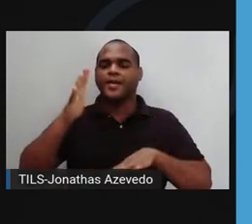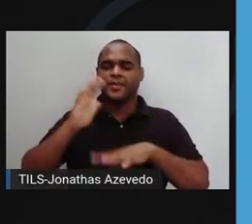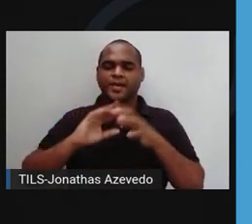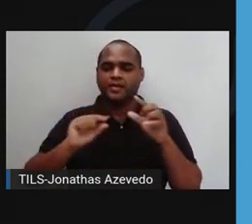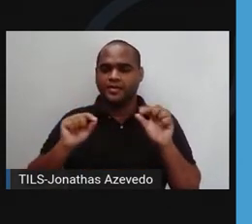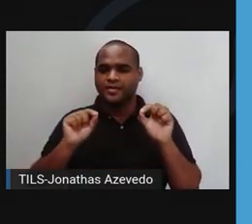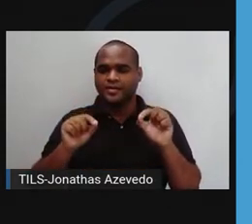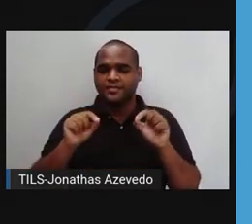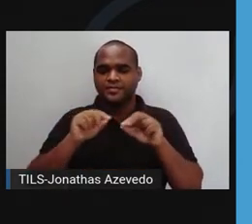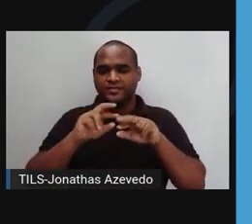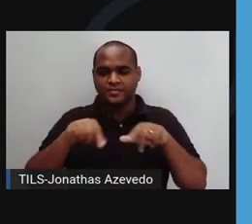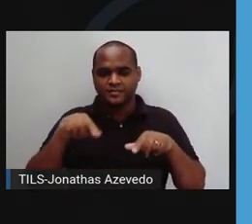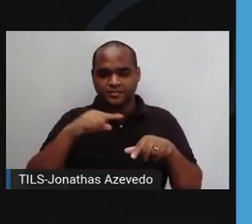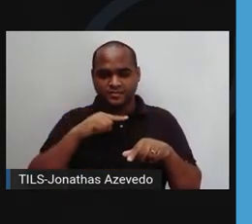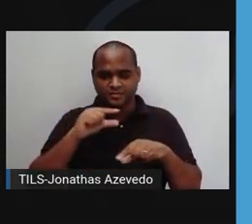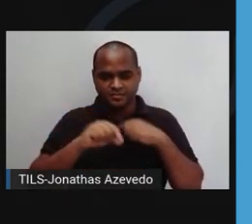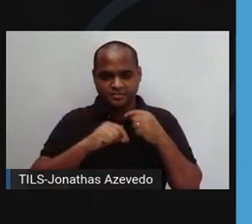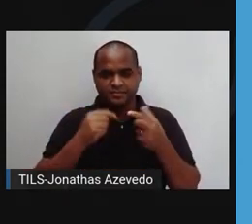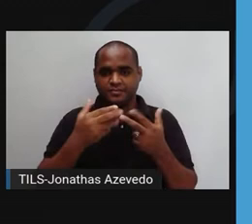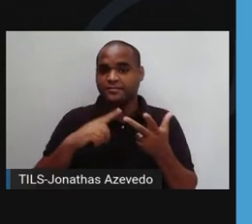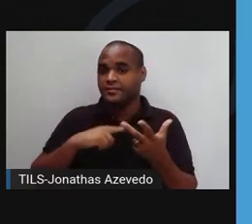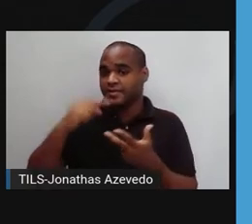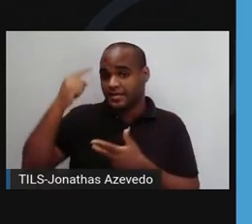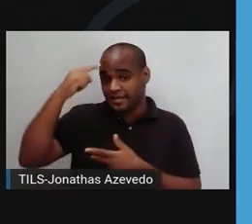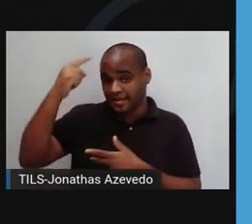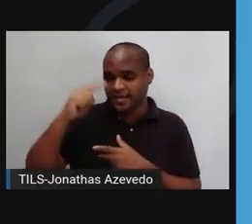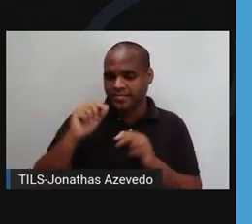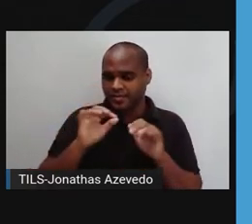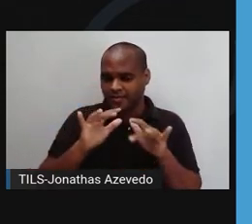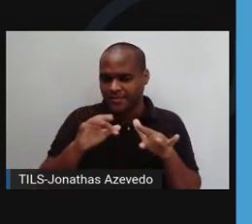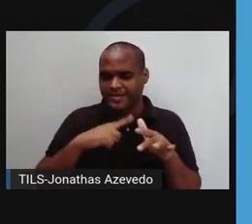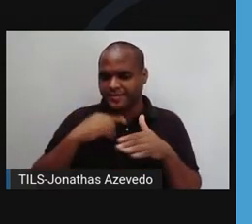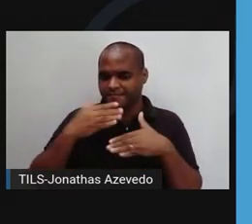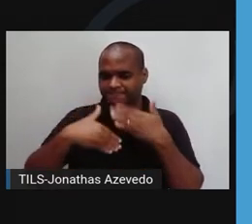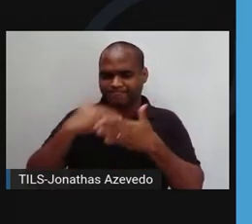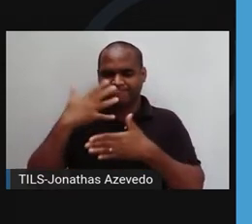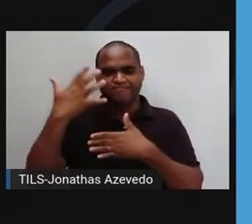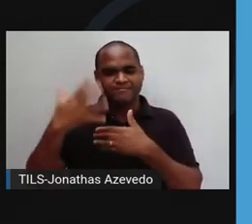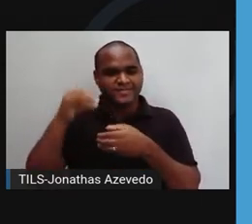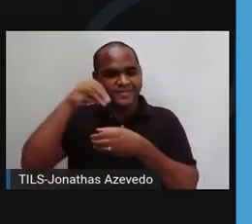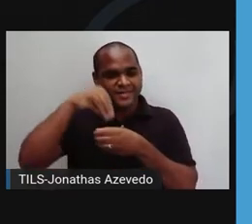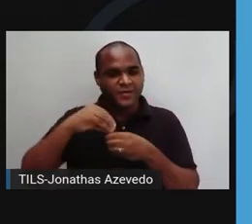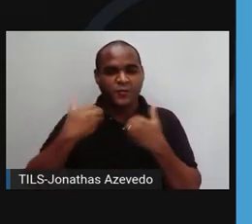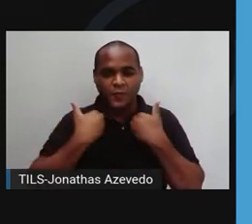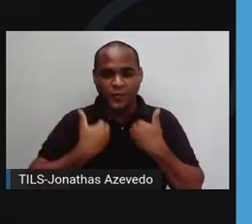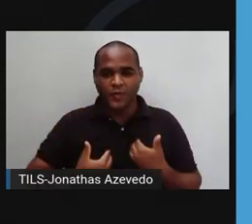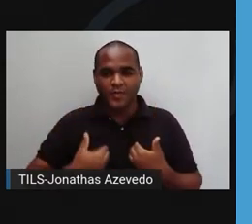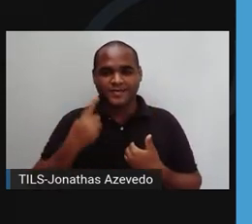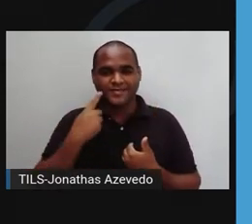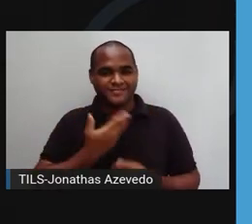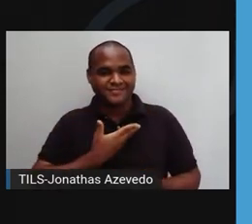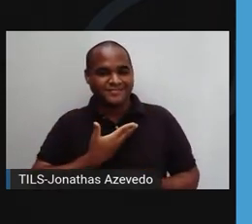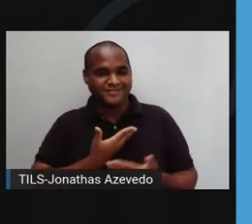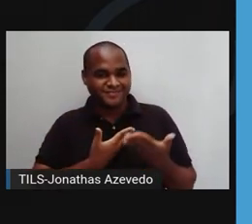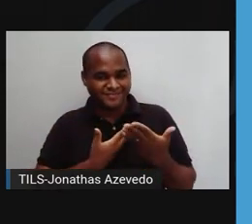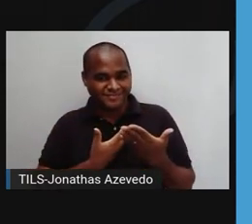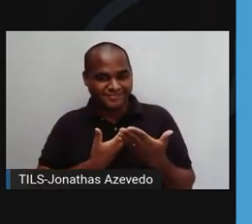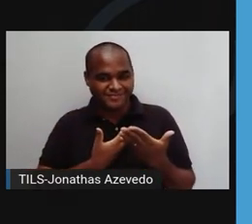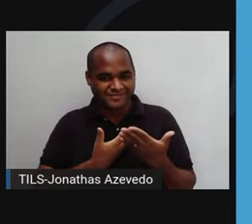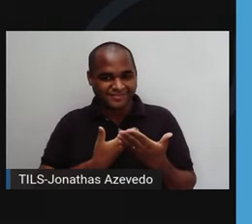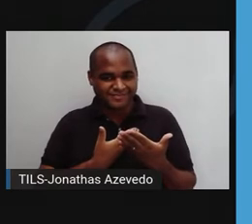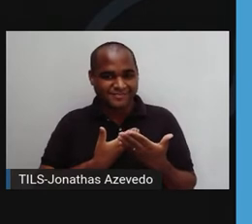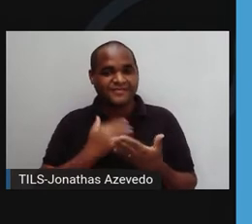Vou encolher para me transformar na molécula joca. E partiremos para uma jornada dentro do corpo deste meu amigo aqui. Ai!